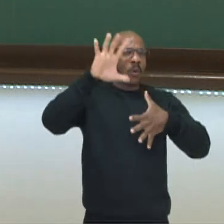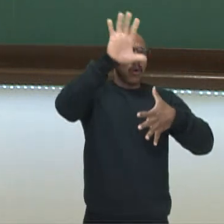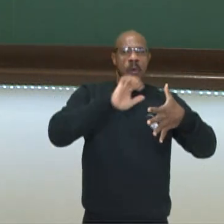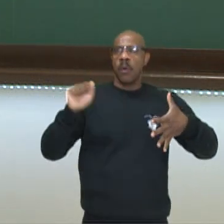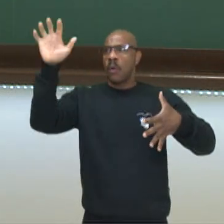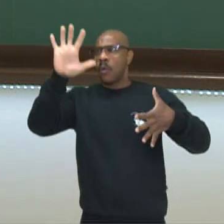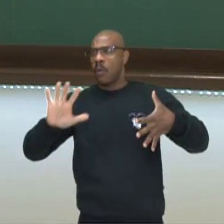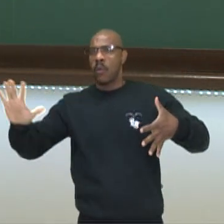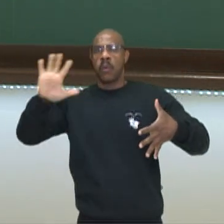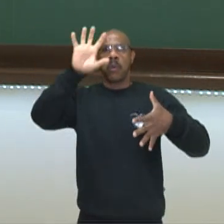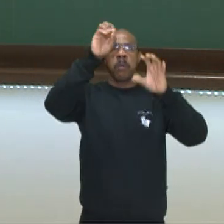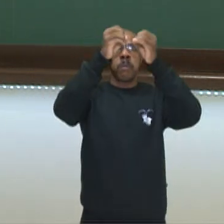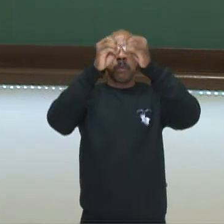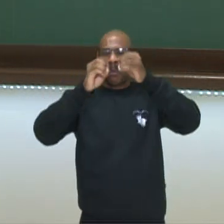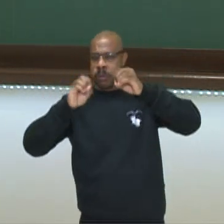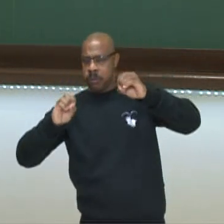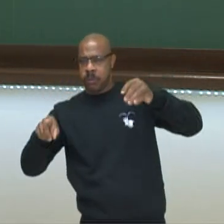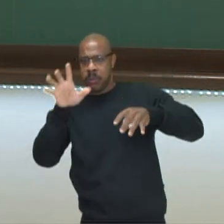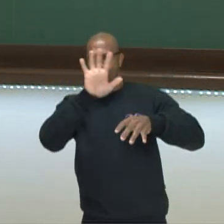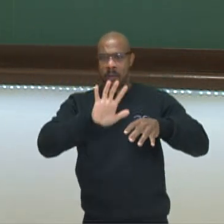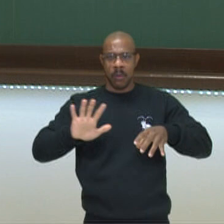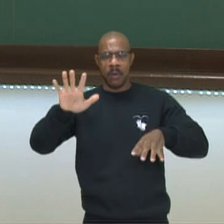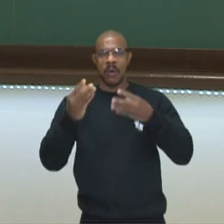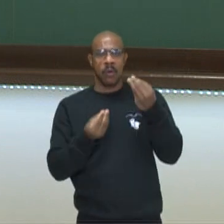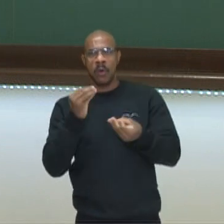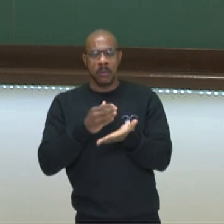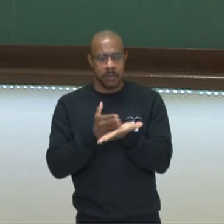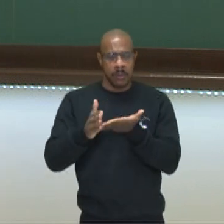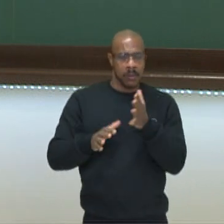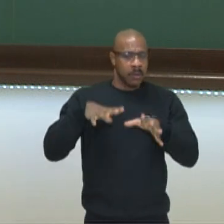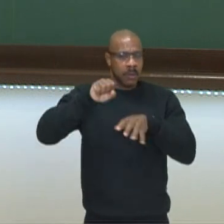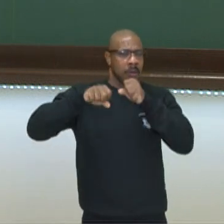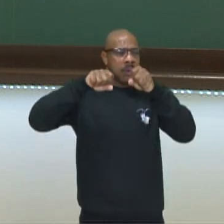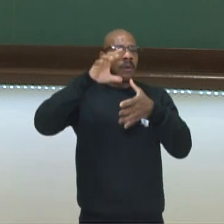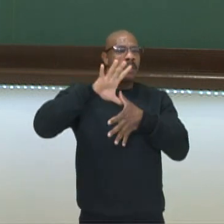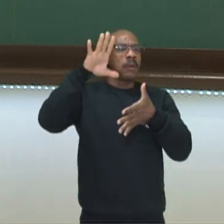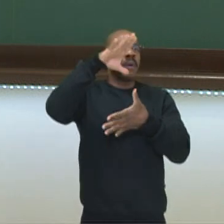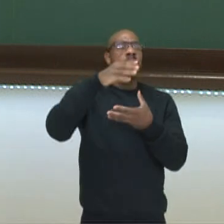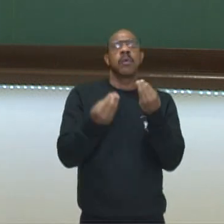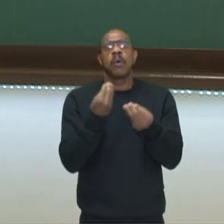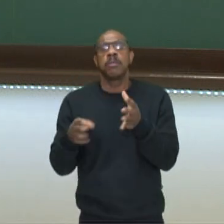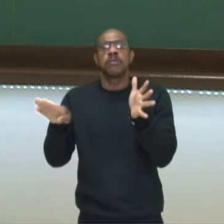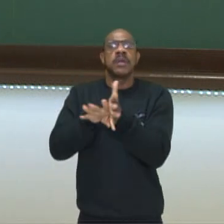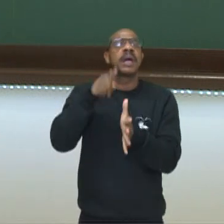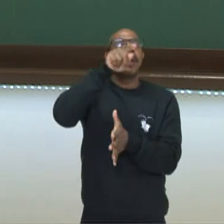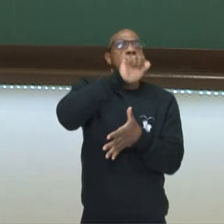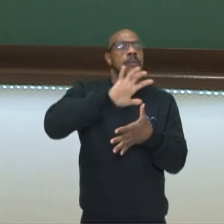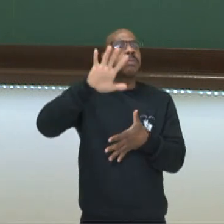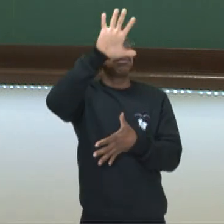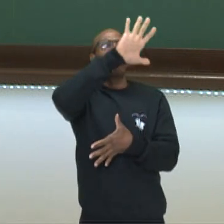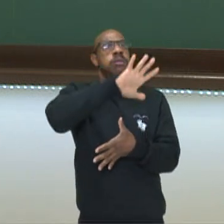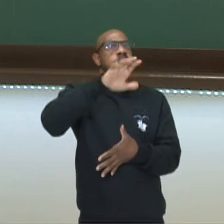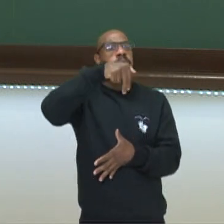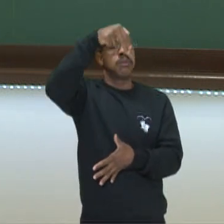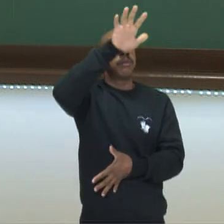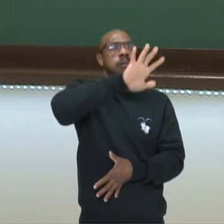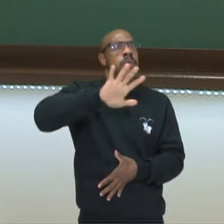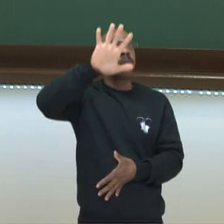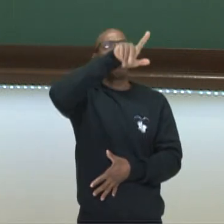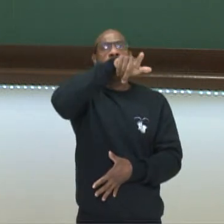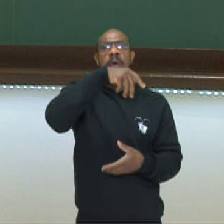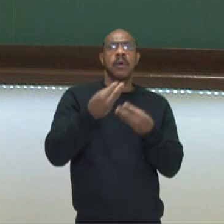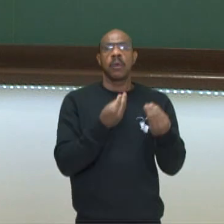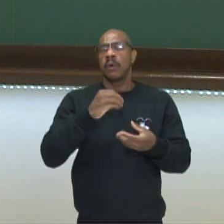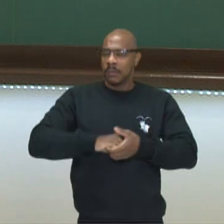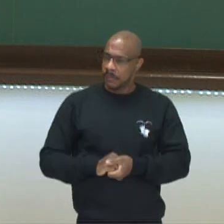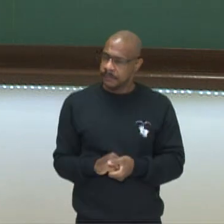inicia-se esse processo de exploração? Quando que os colonos chegaram, aqui no território norte-americano? Quando